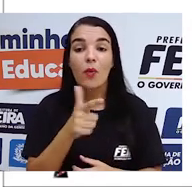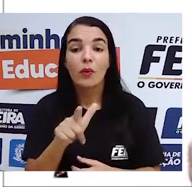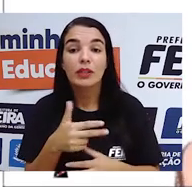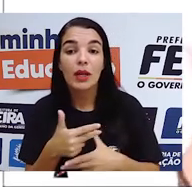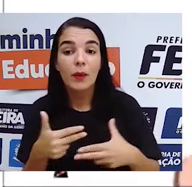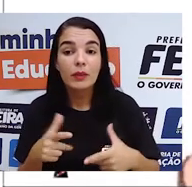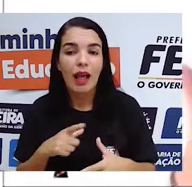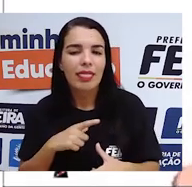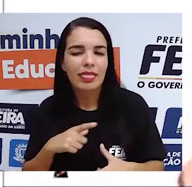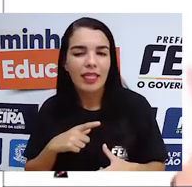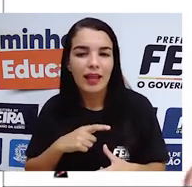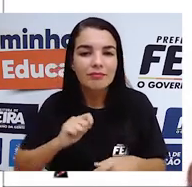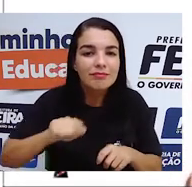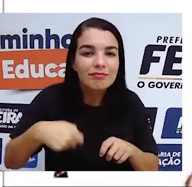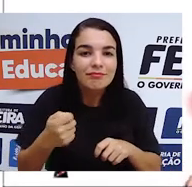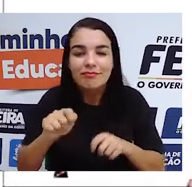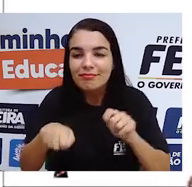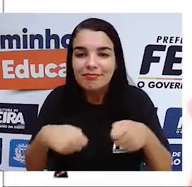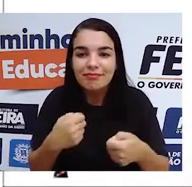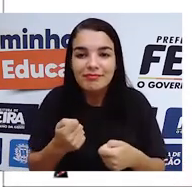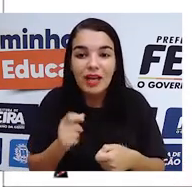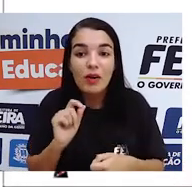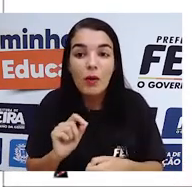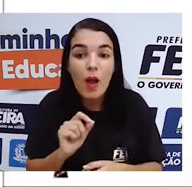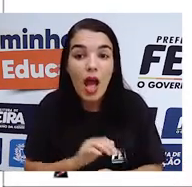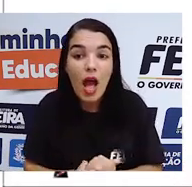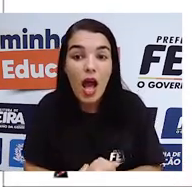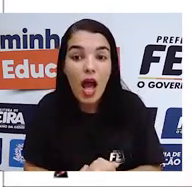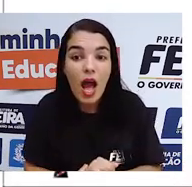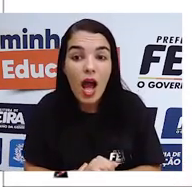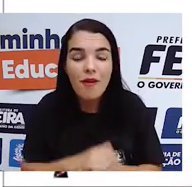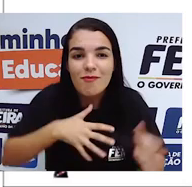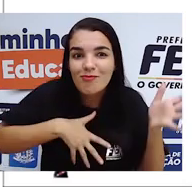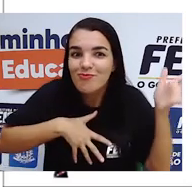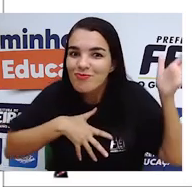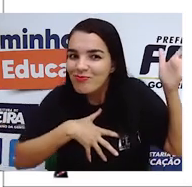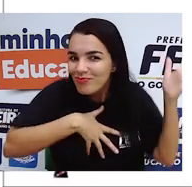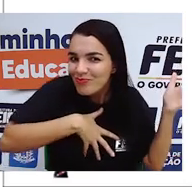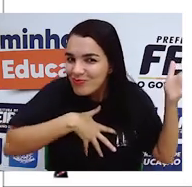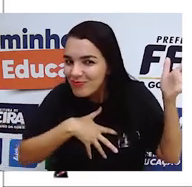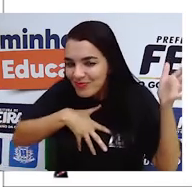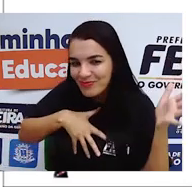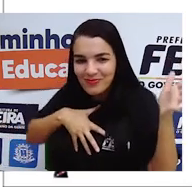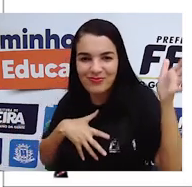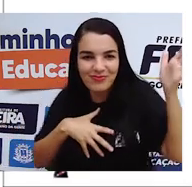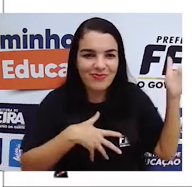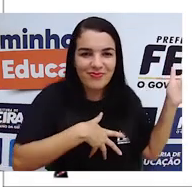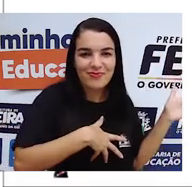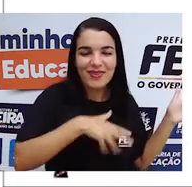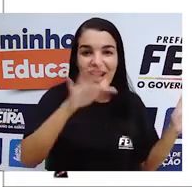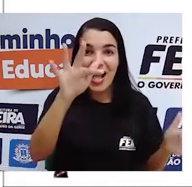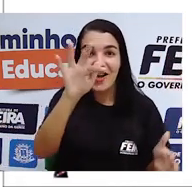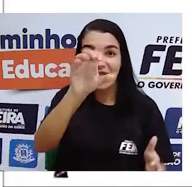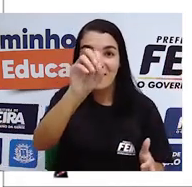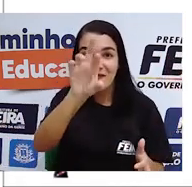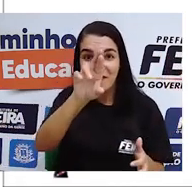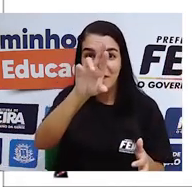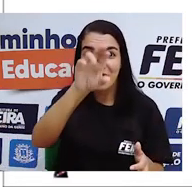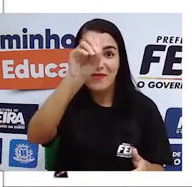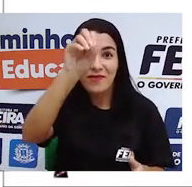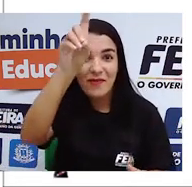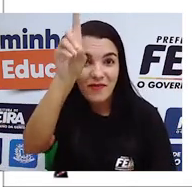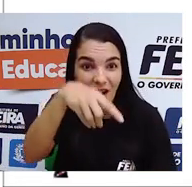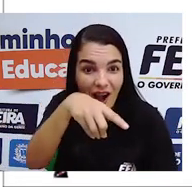nós temos aí e que abrilhanta a festa é o forró, ritmo que está aí